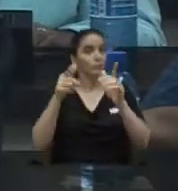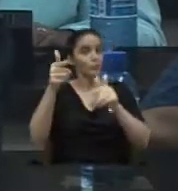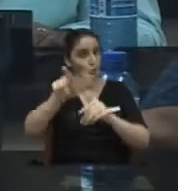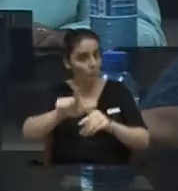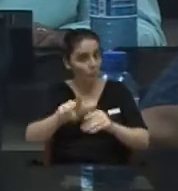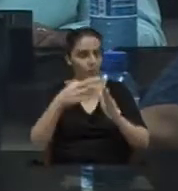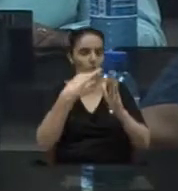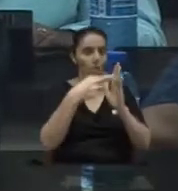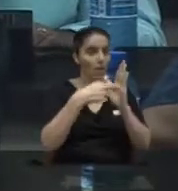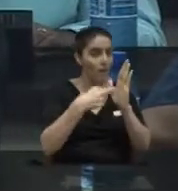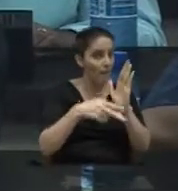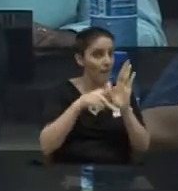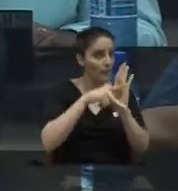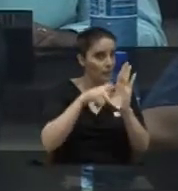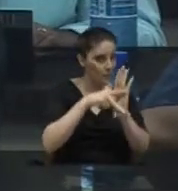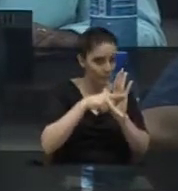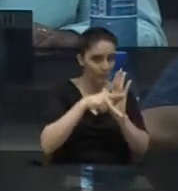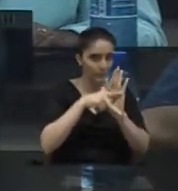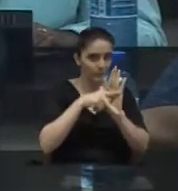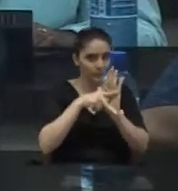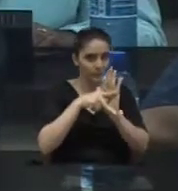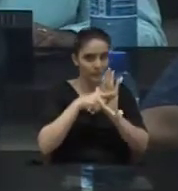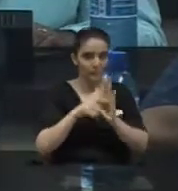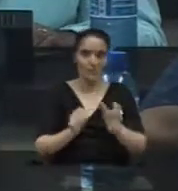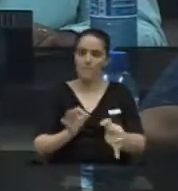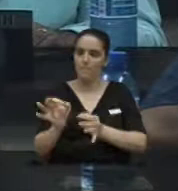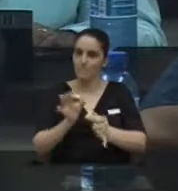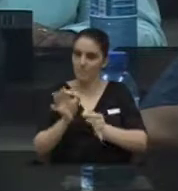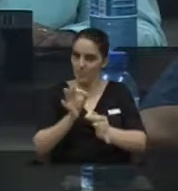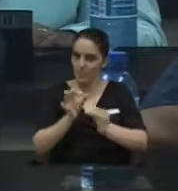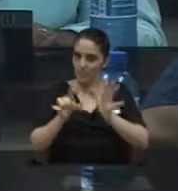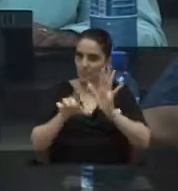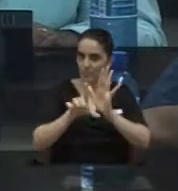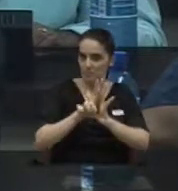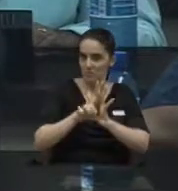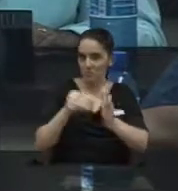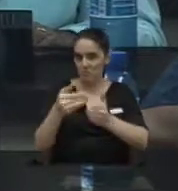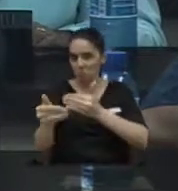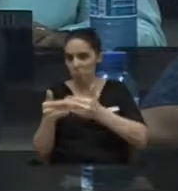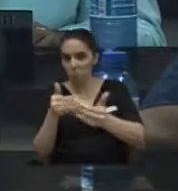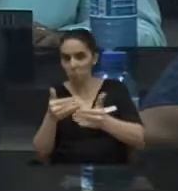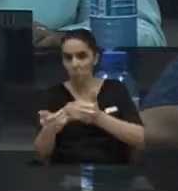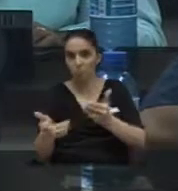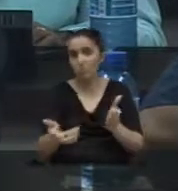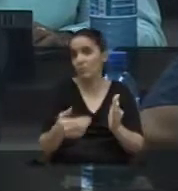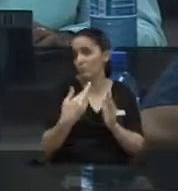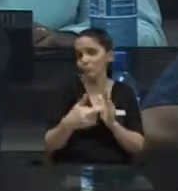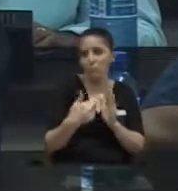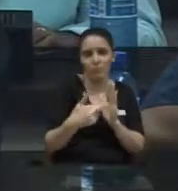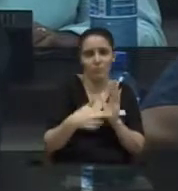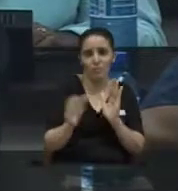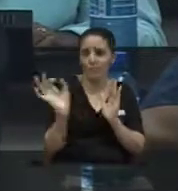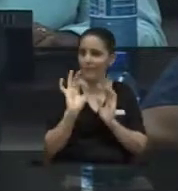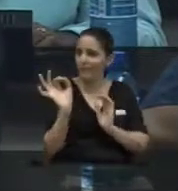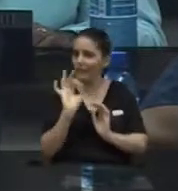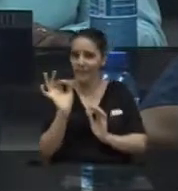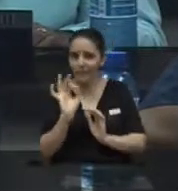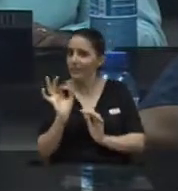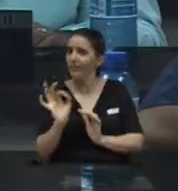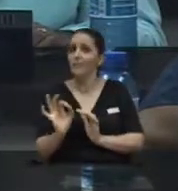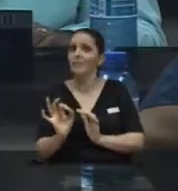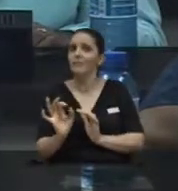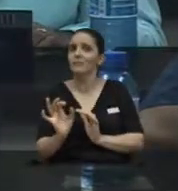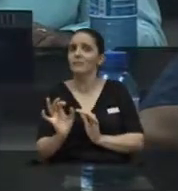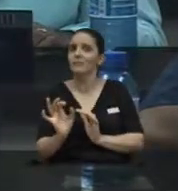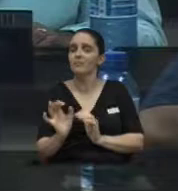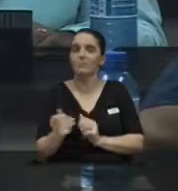Né? Quando você faz uma legislação de forma indiscriminada, você não coloca regra nenhuma. O que está sendo